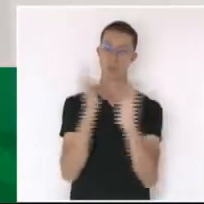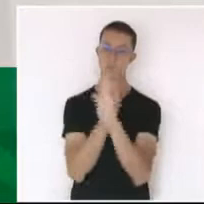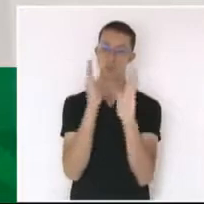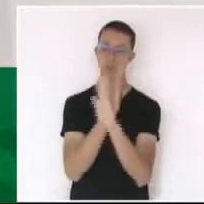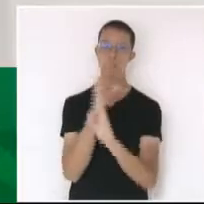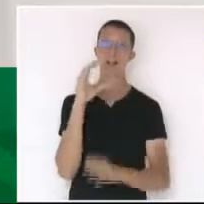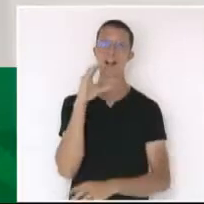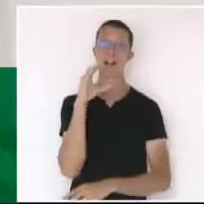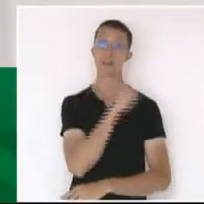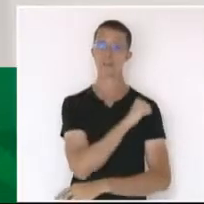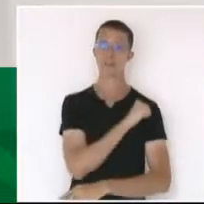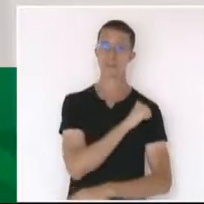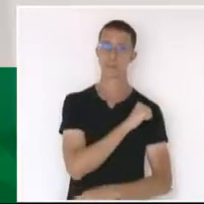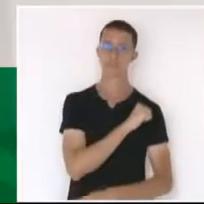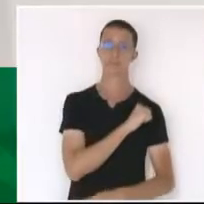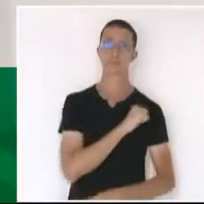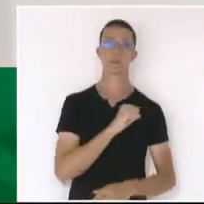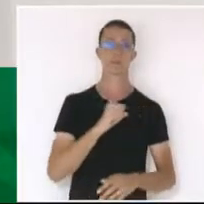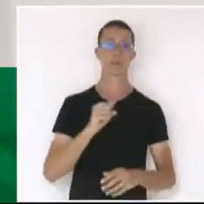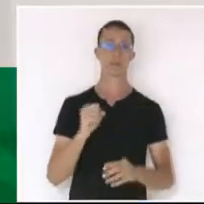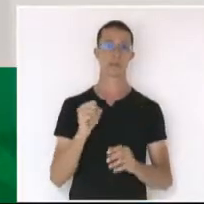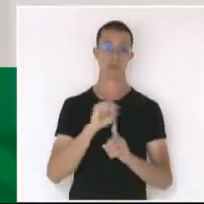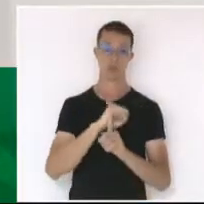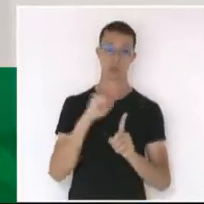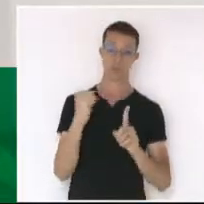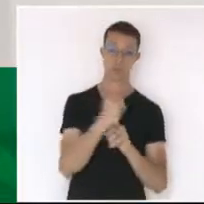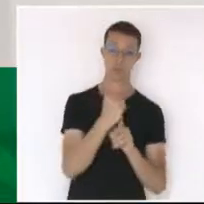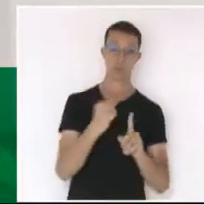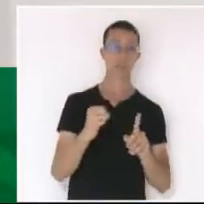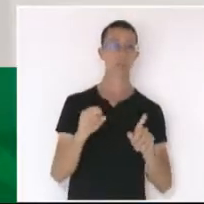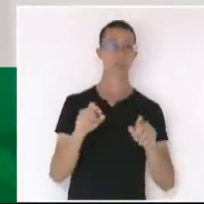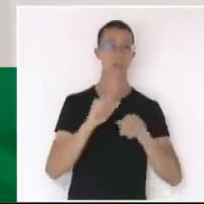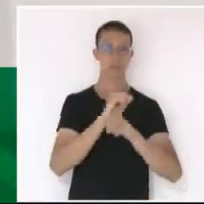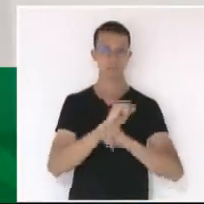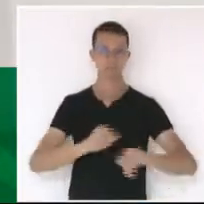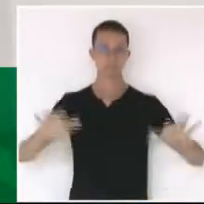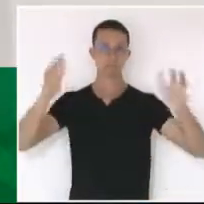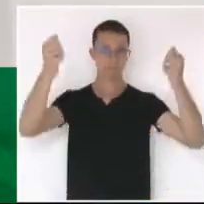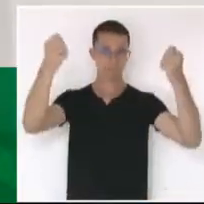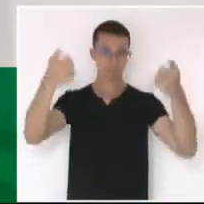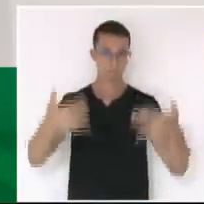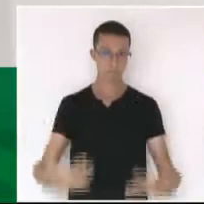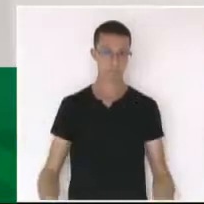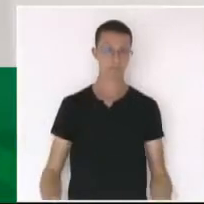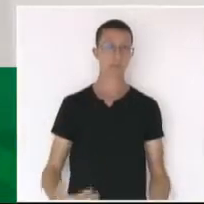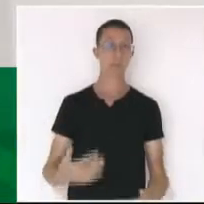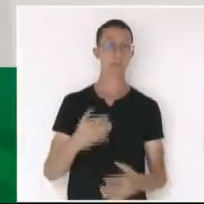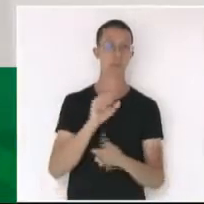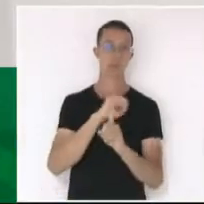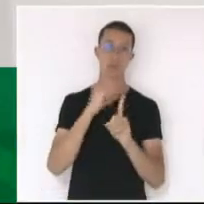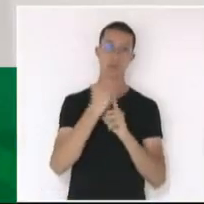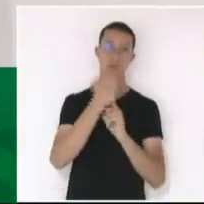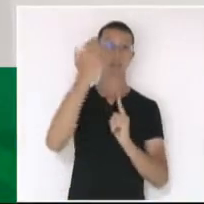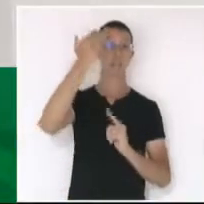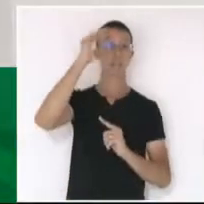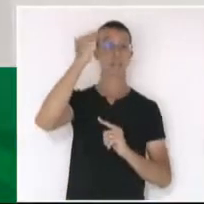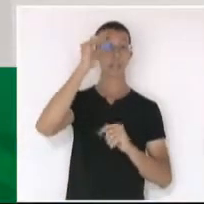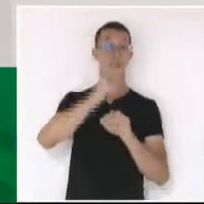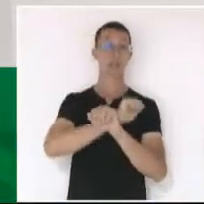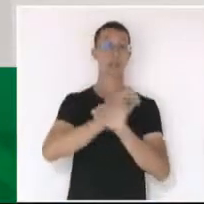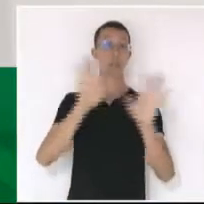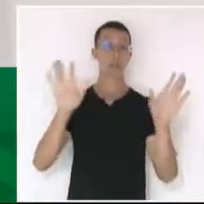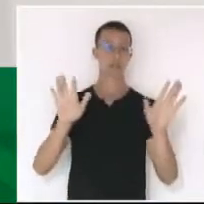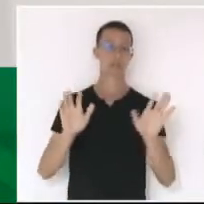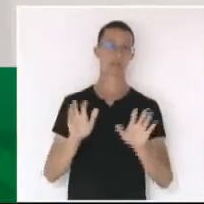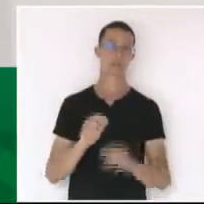esclarecidos para que a sociedade também fica esclarecida e para que a gente Preserve esse modelo então